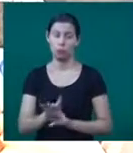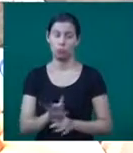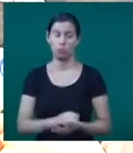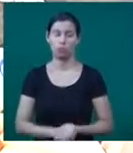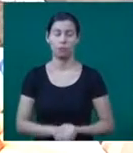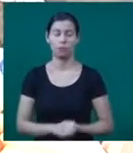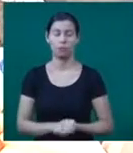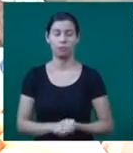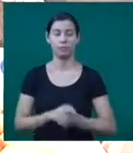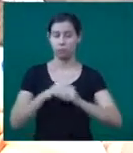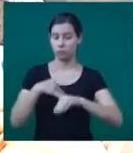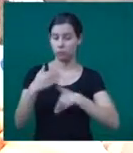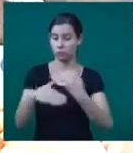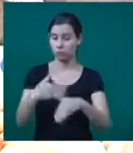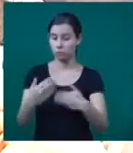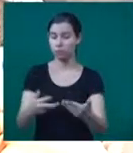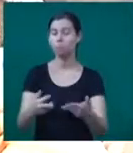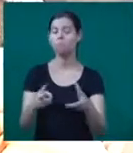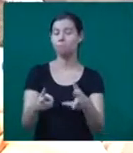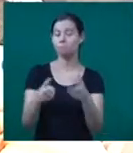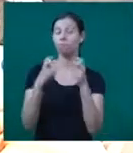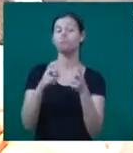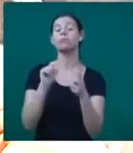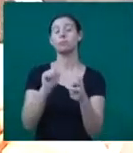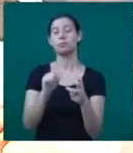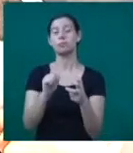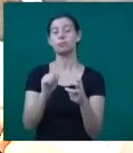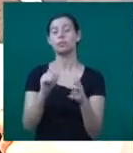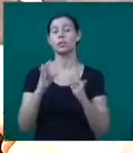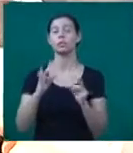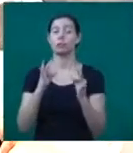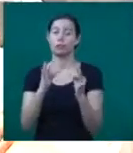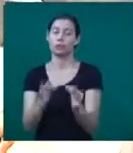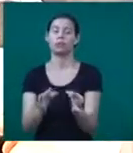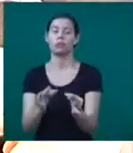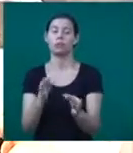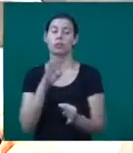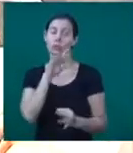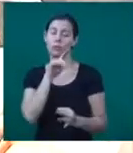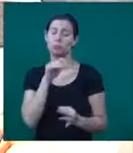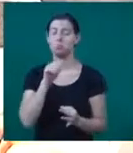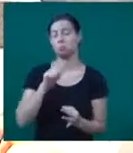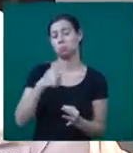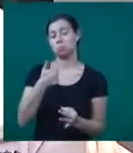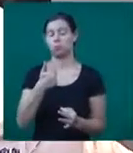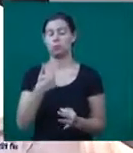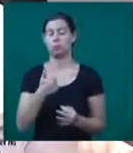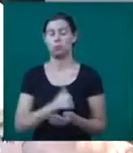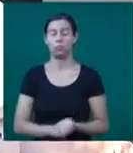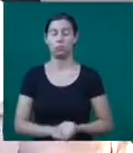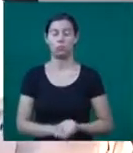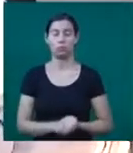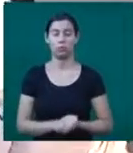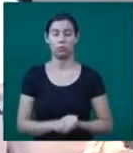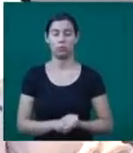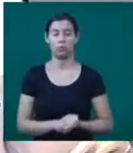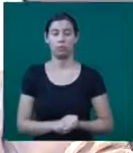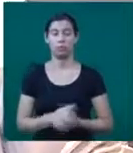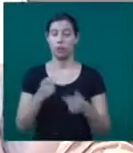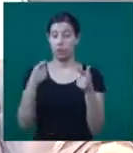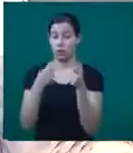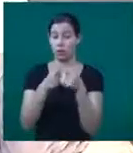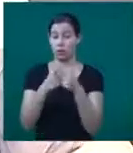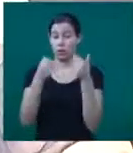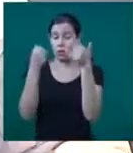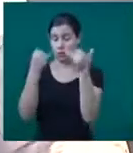vai dizer para a gente com mais clareza se essas tecnologias são ou não nocivas para a nossa saúde. Para o médico, é preciso